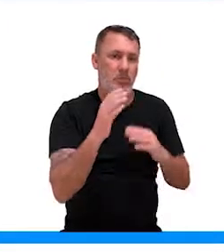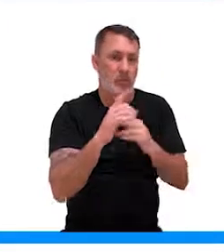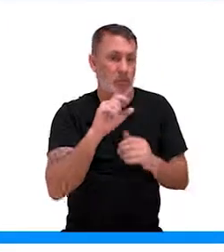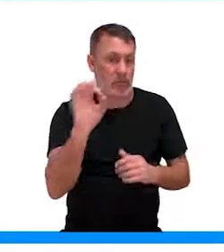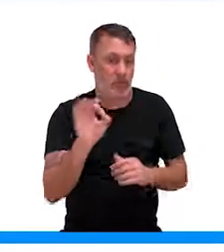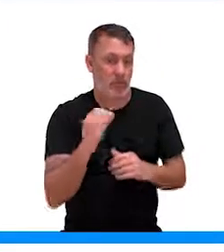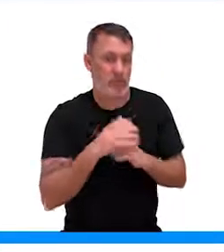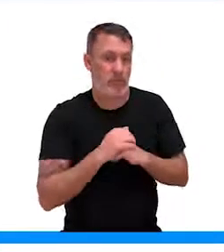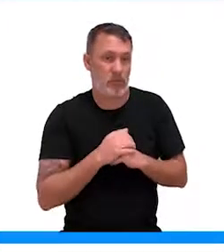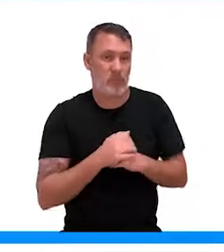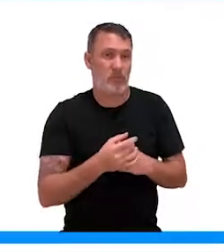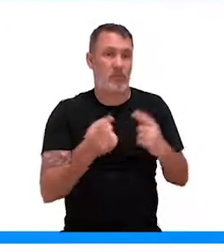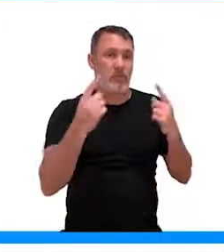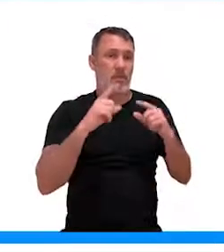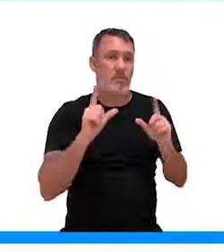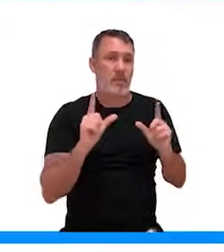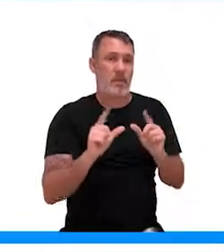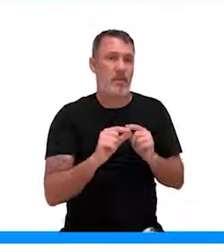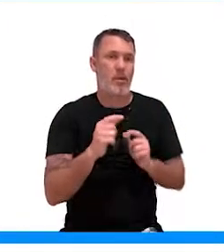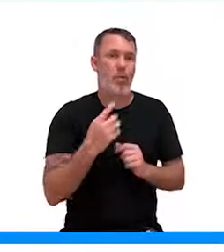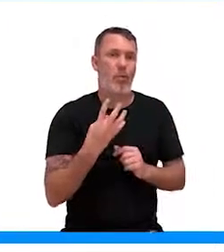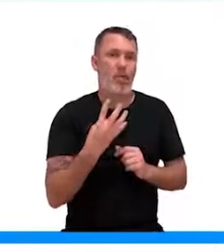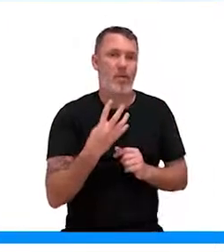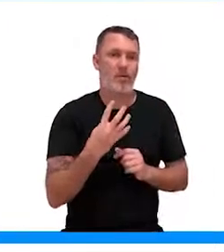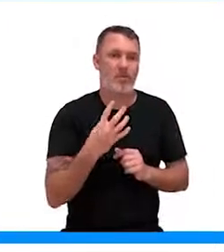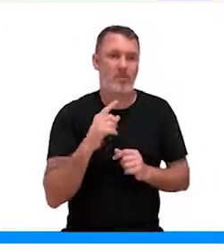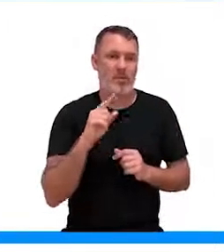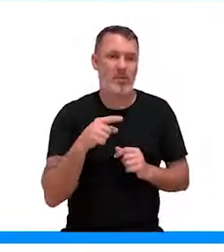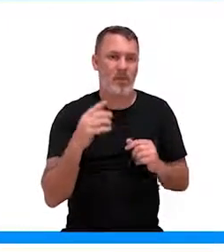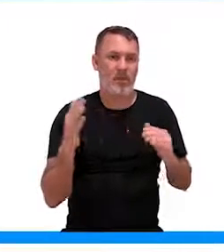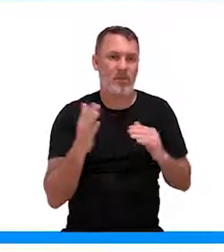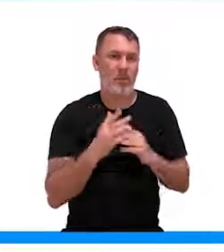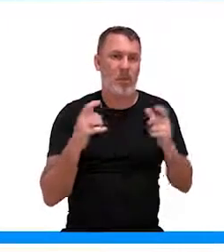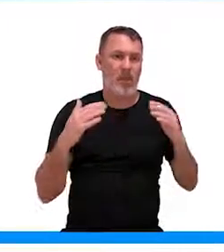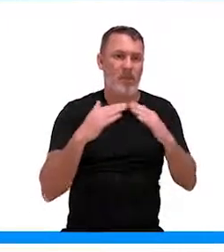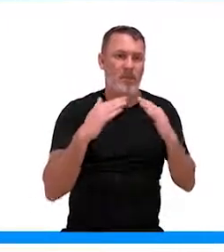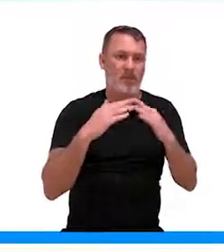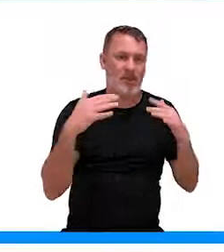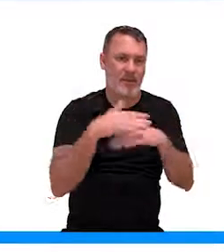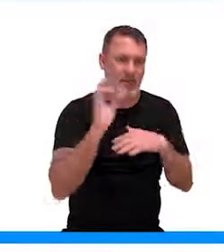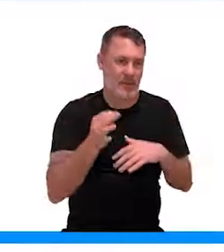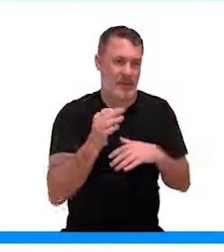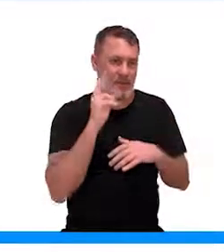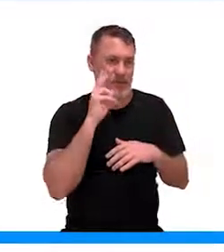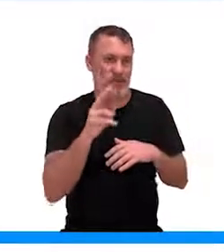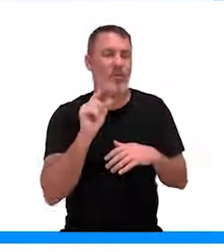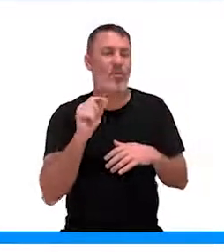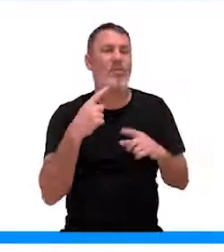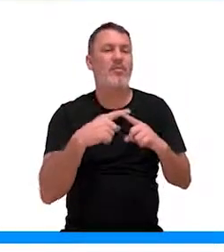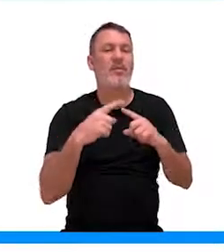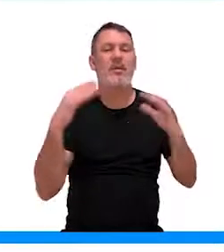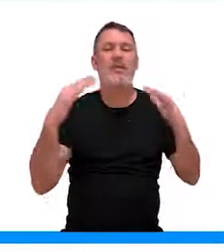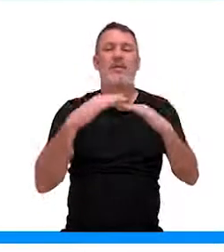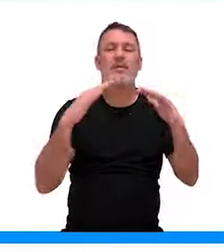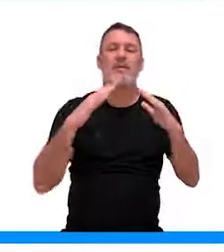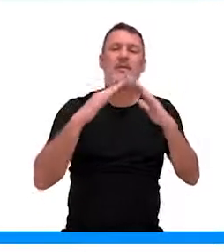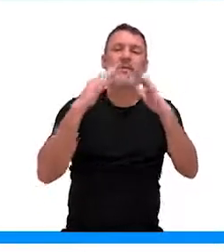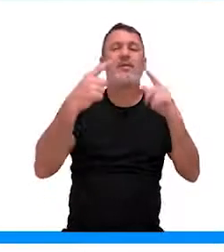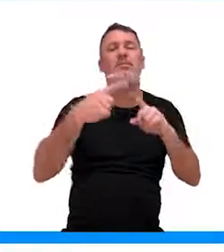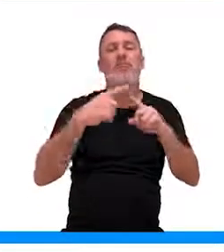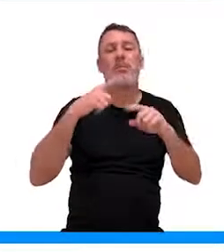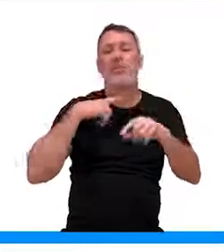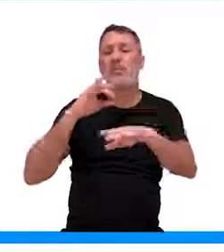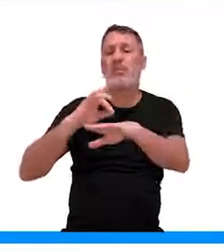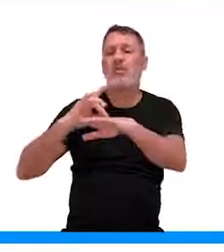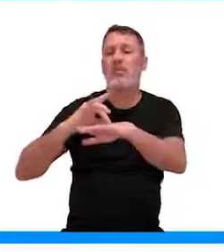o maior. E o menor é, de fato, ali em áreas urbanas, construção, o asfaltamento, construção